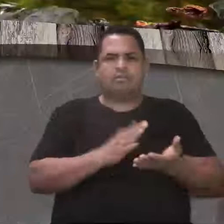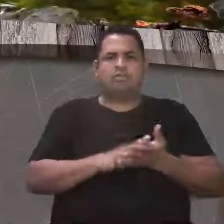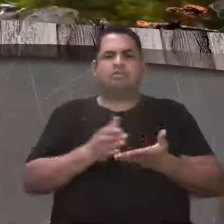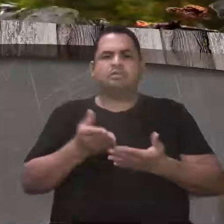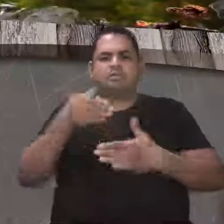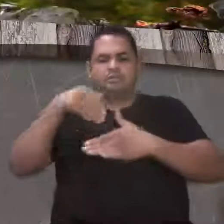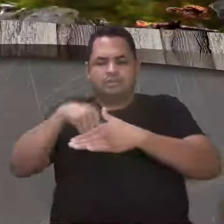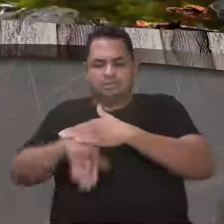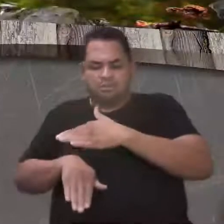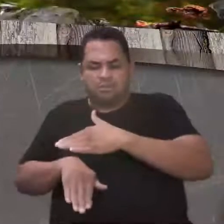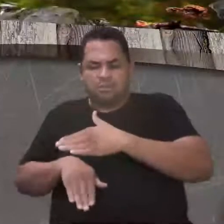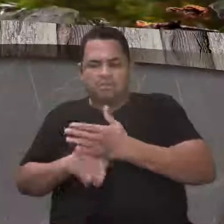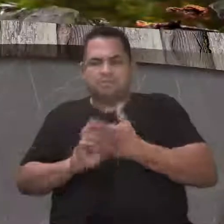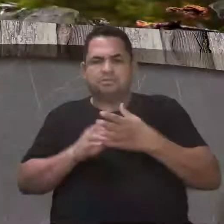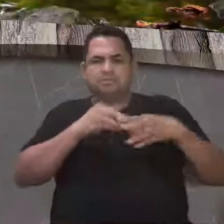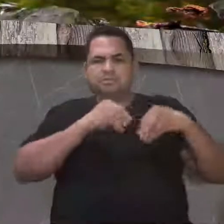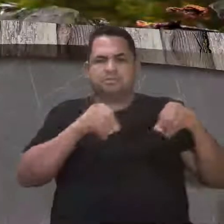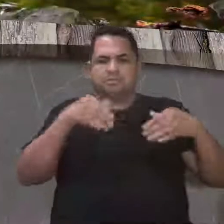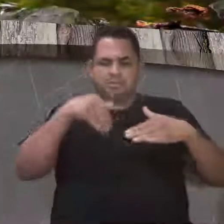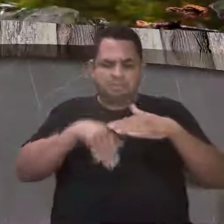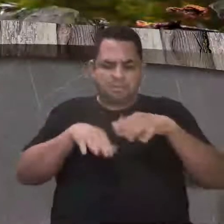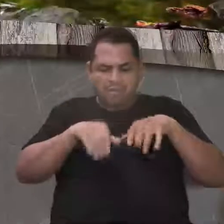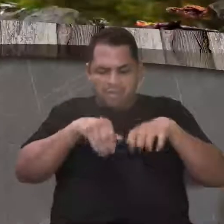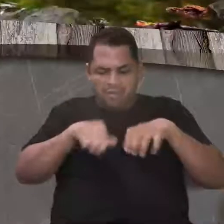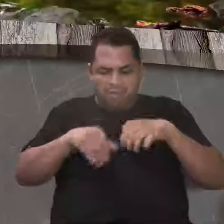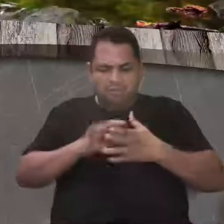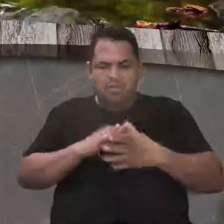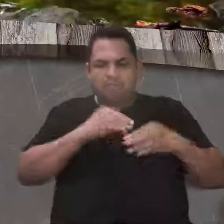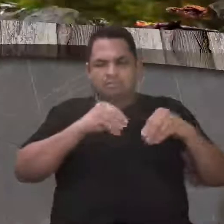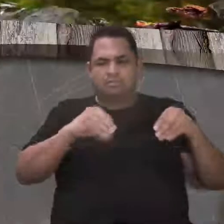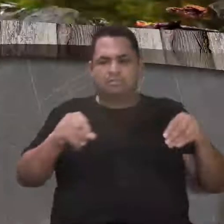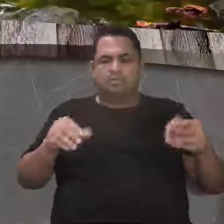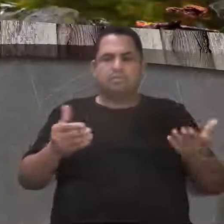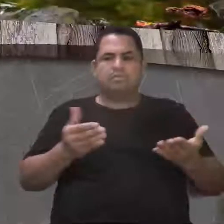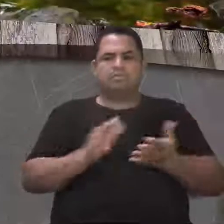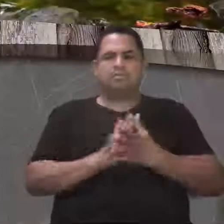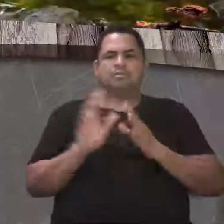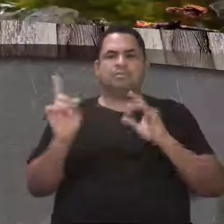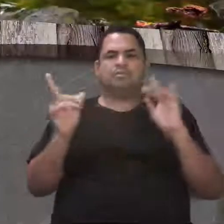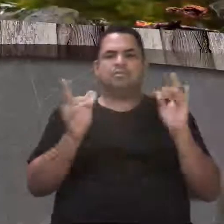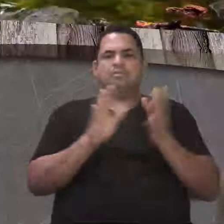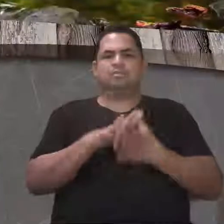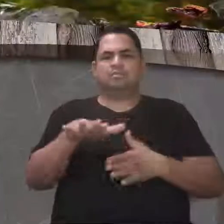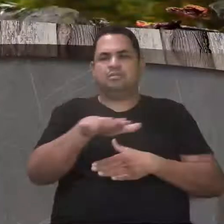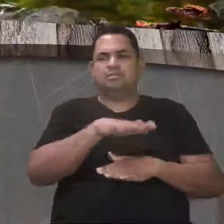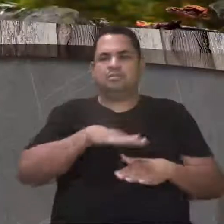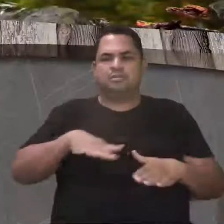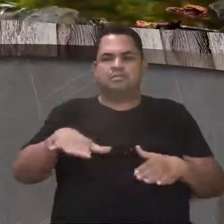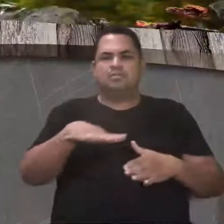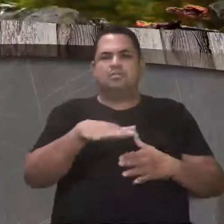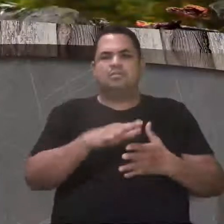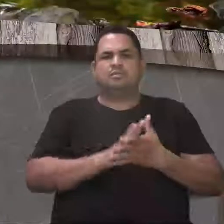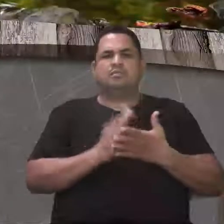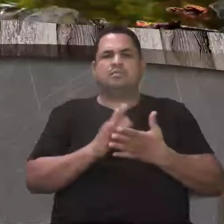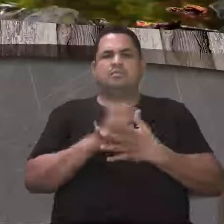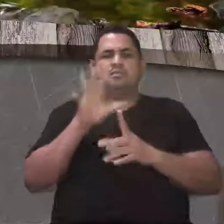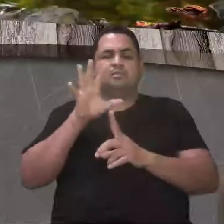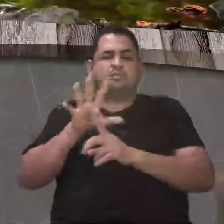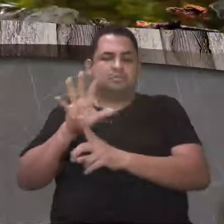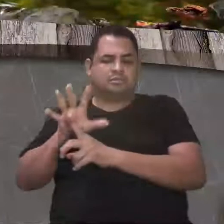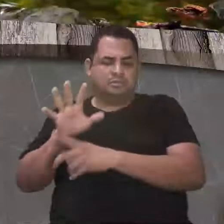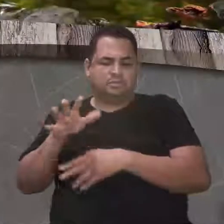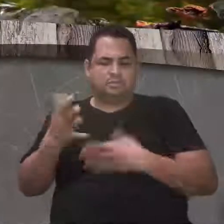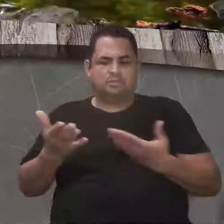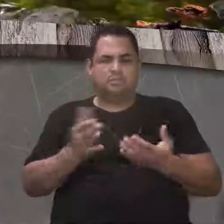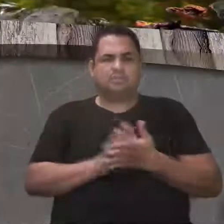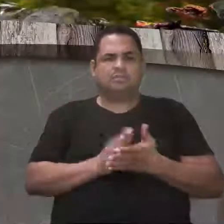vive abaixo, né? Escava o solo. Cada ambiente, então, vai estar